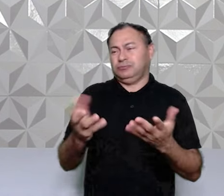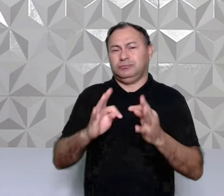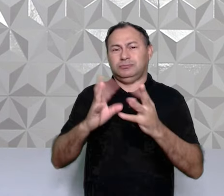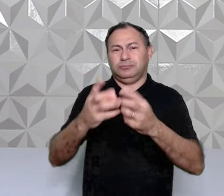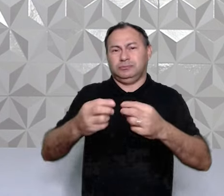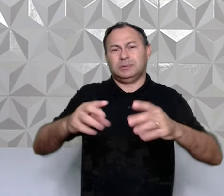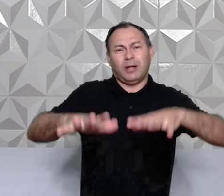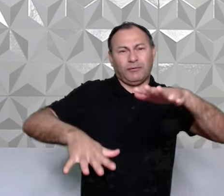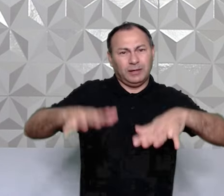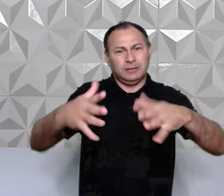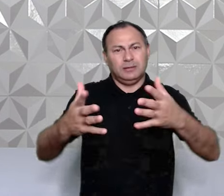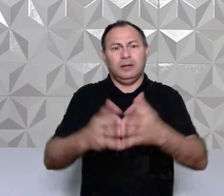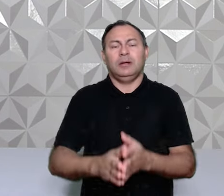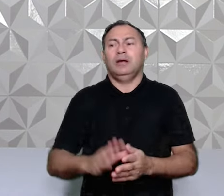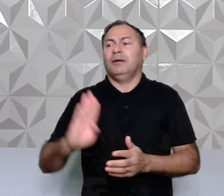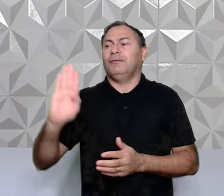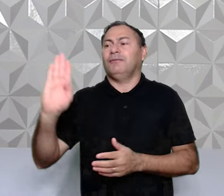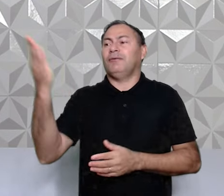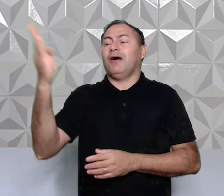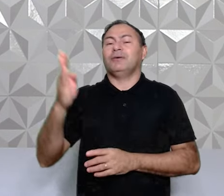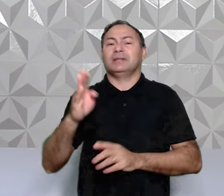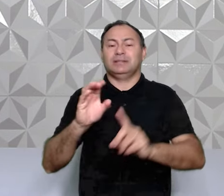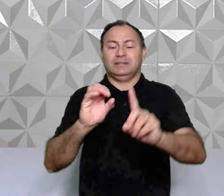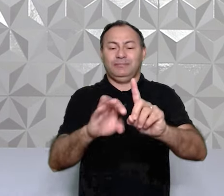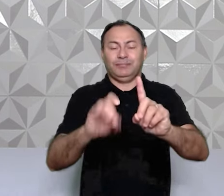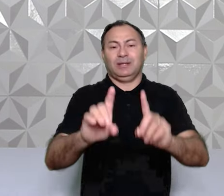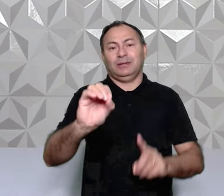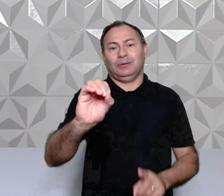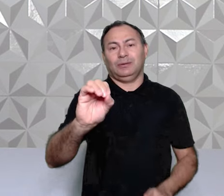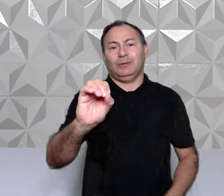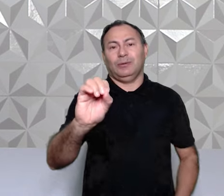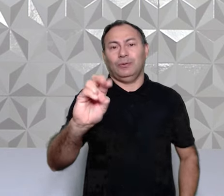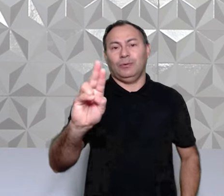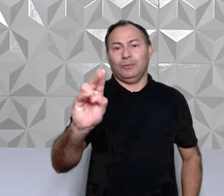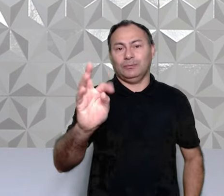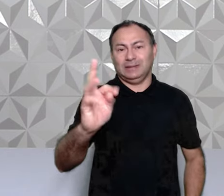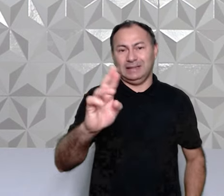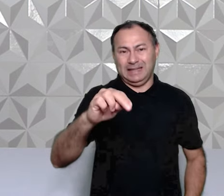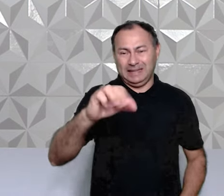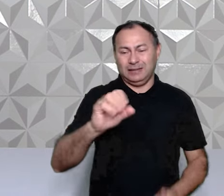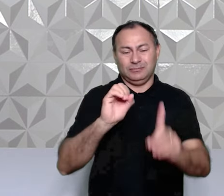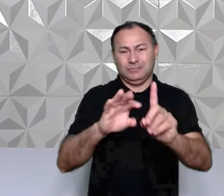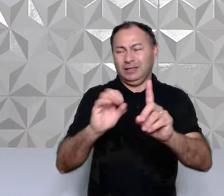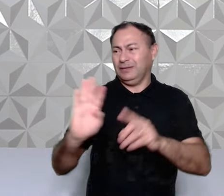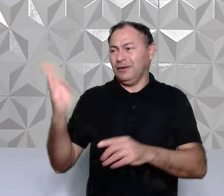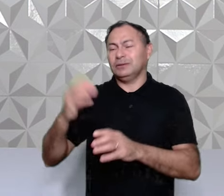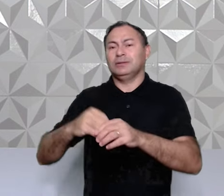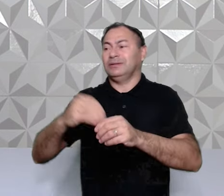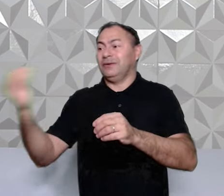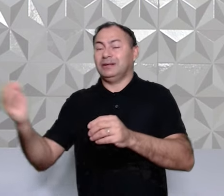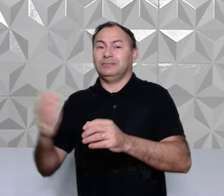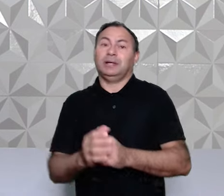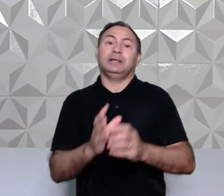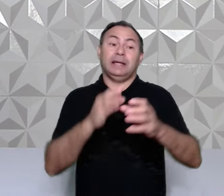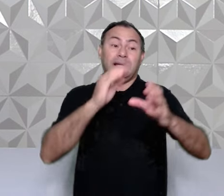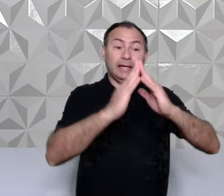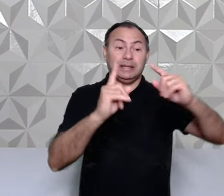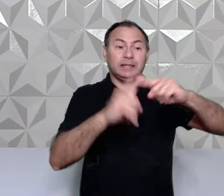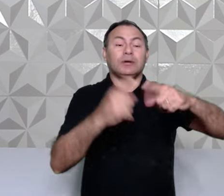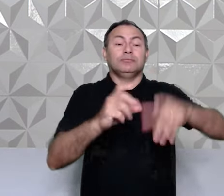de talvez falsas doutrinas, né? Então, a igreja é esse lugar que nos